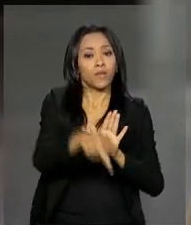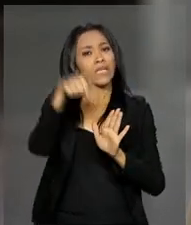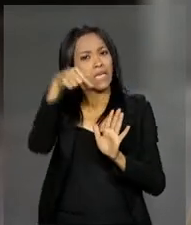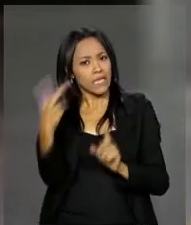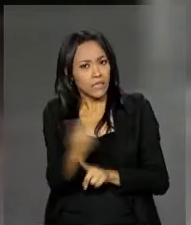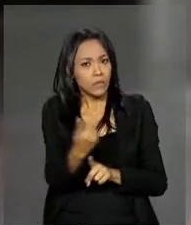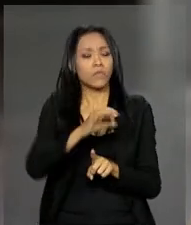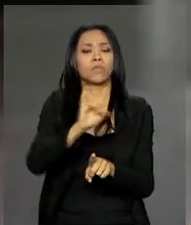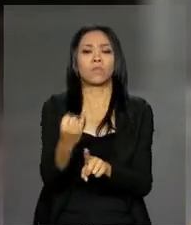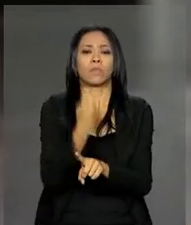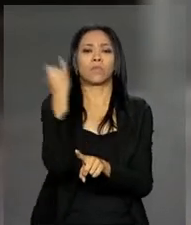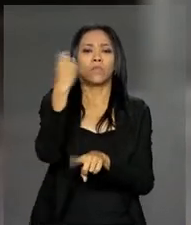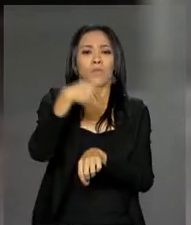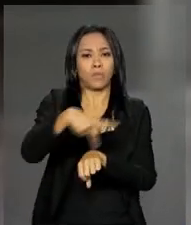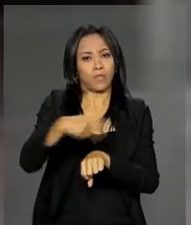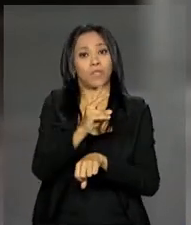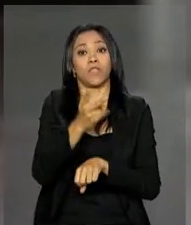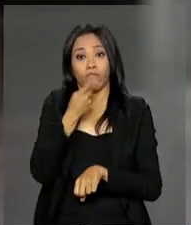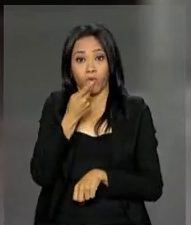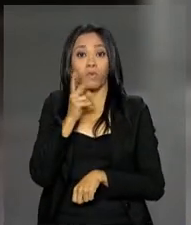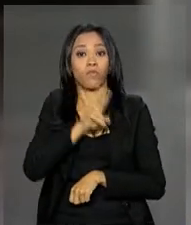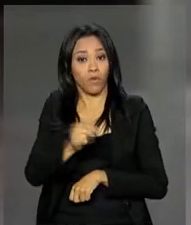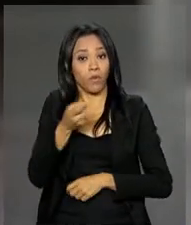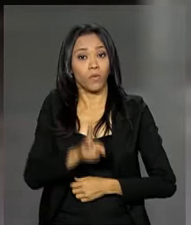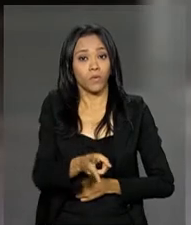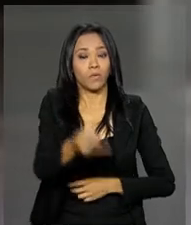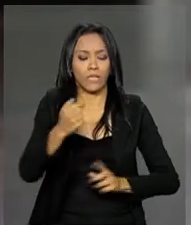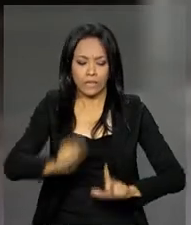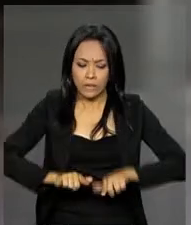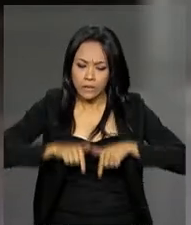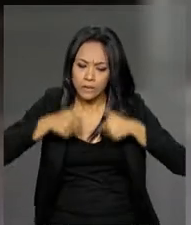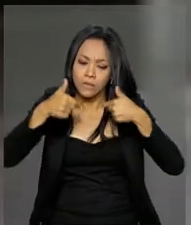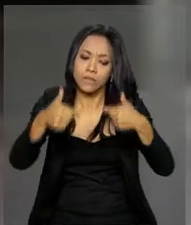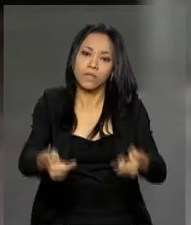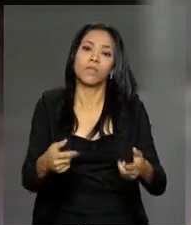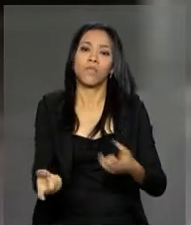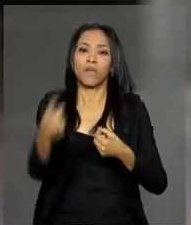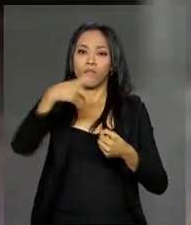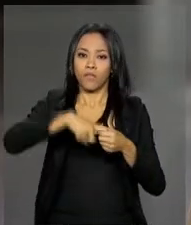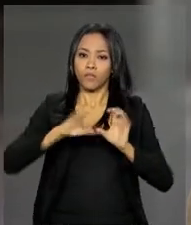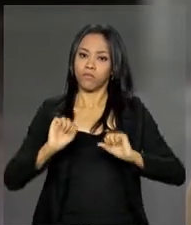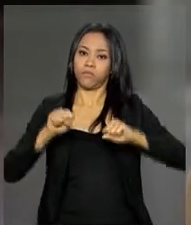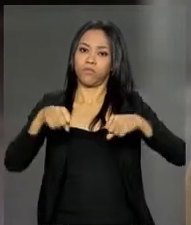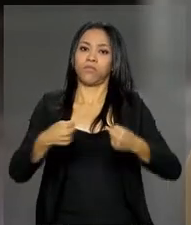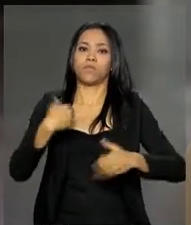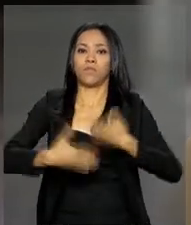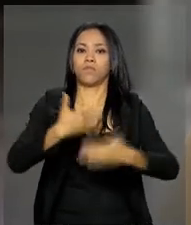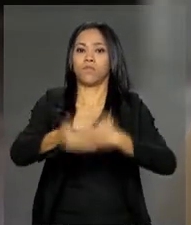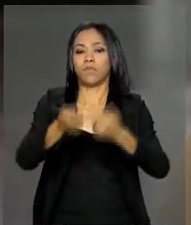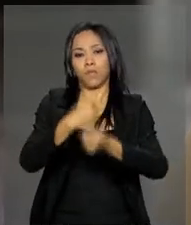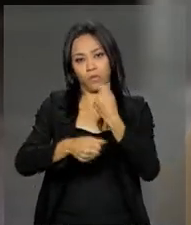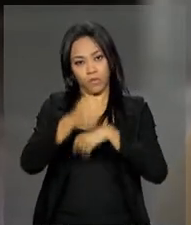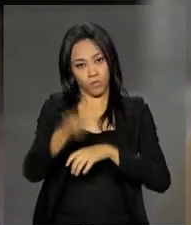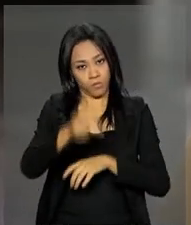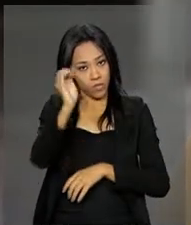e destacou que vai continuar trabalhando pela retomada do crescimento econômico. Vamos ver.